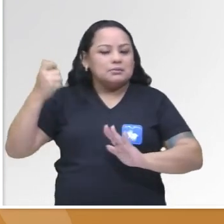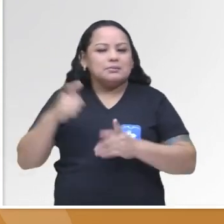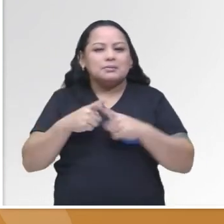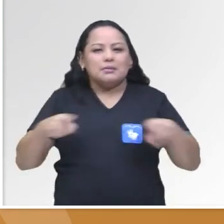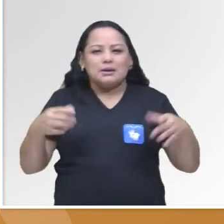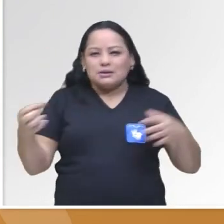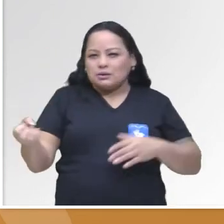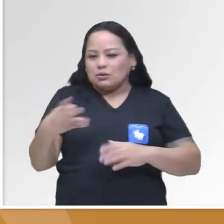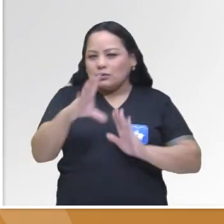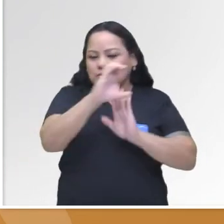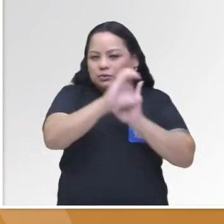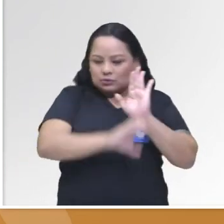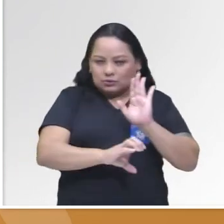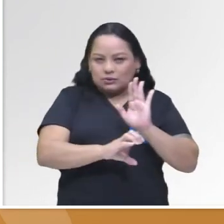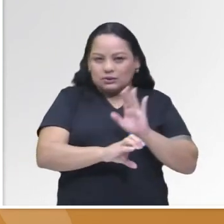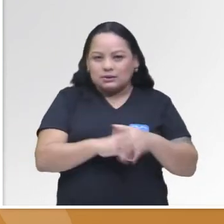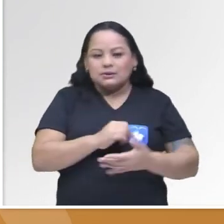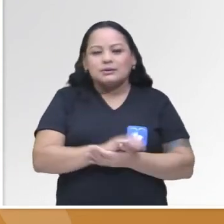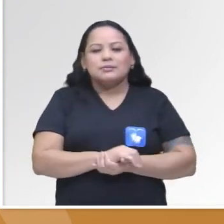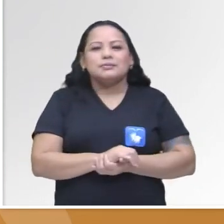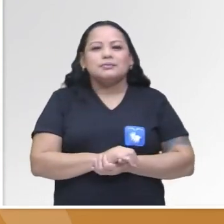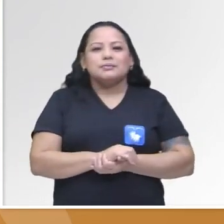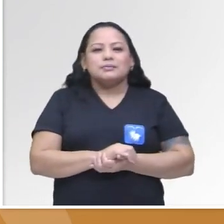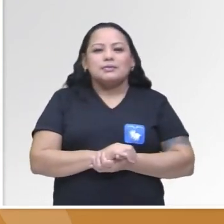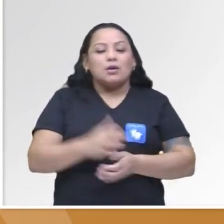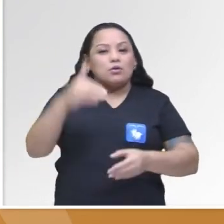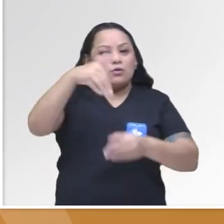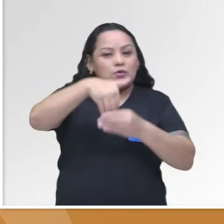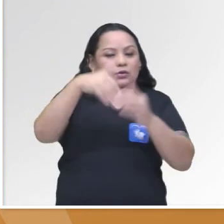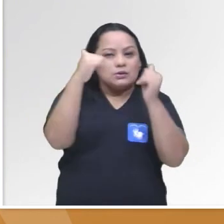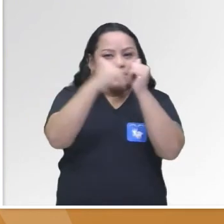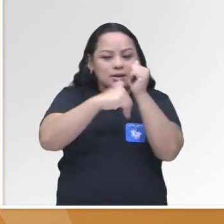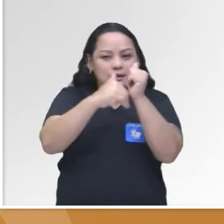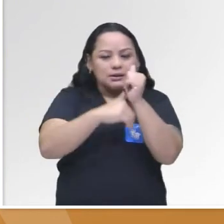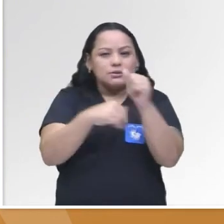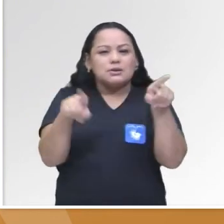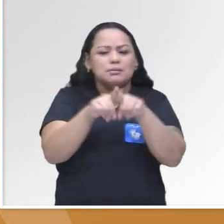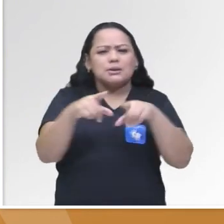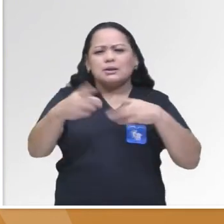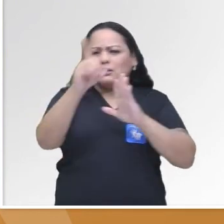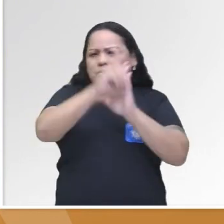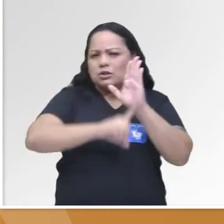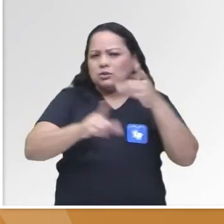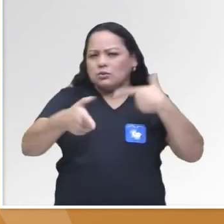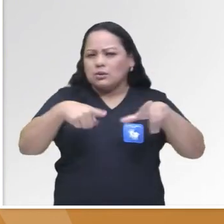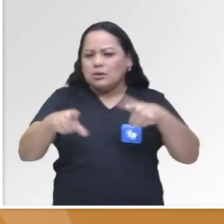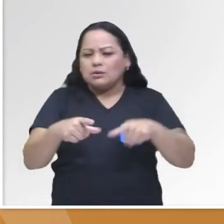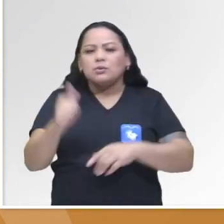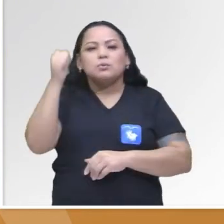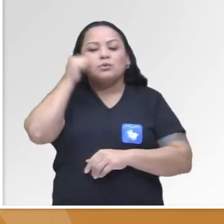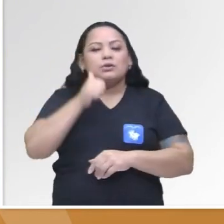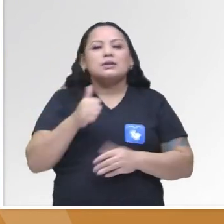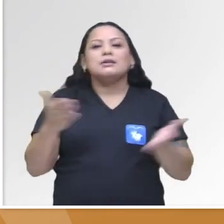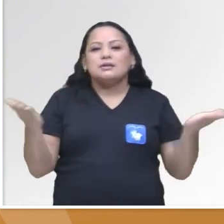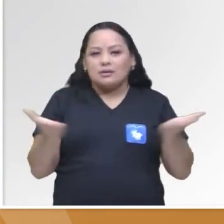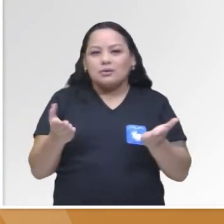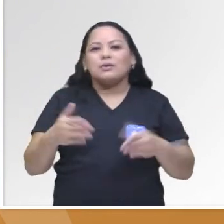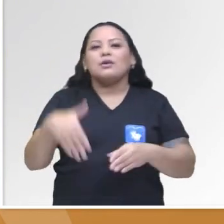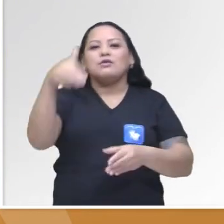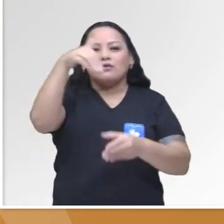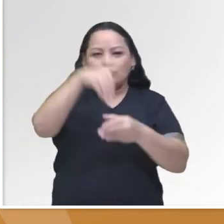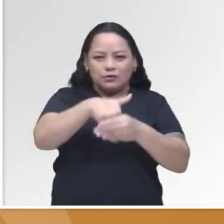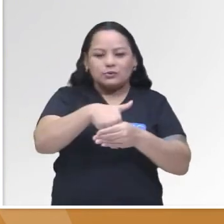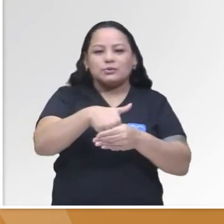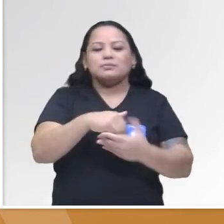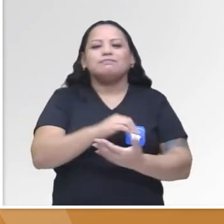nova Constituição, além do voto secreto, além dos direitos dos trabalhadores, mulheres também agora tinham vez na